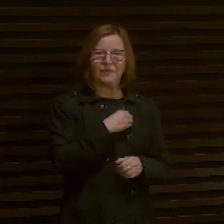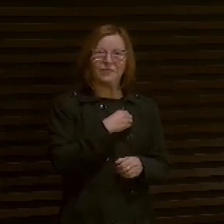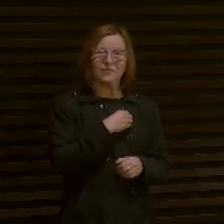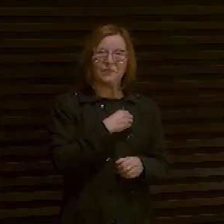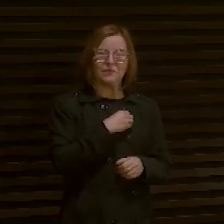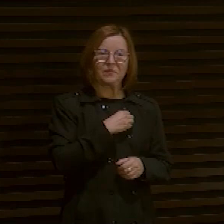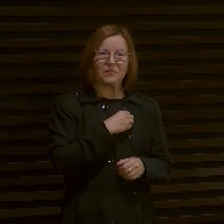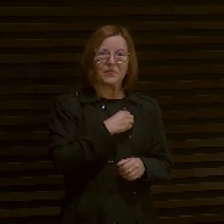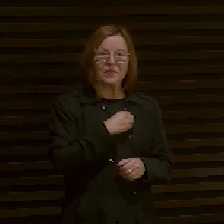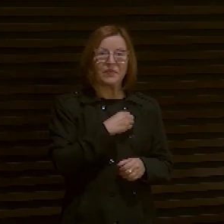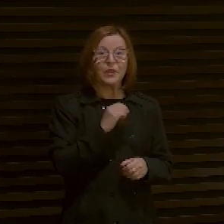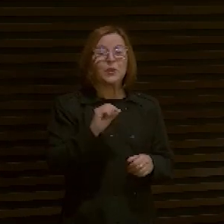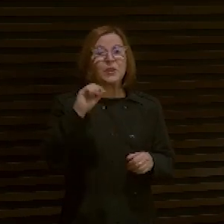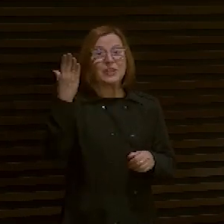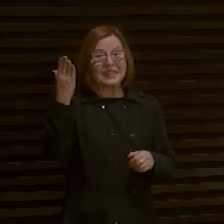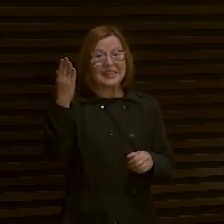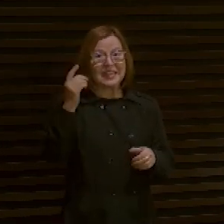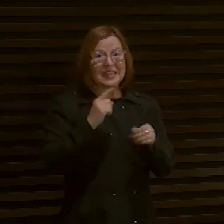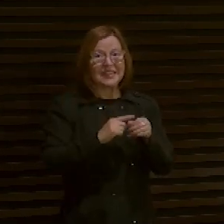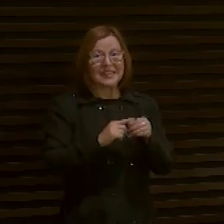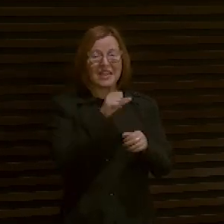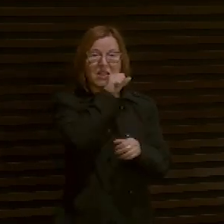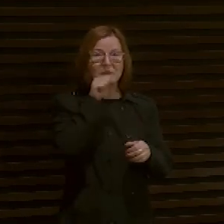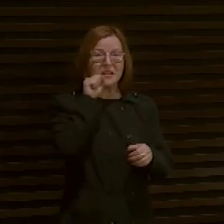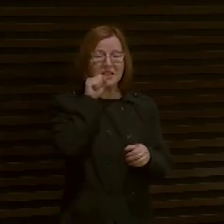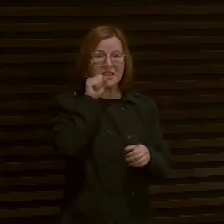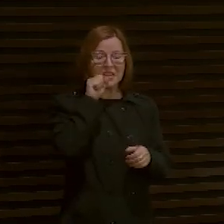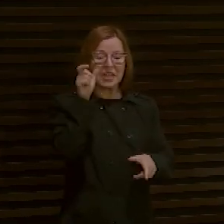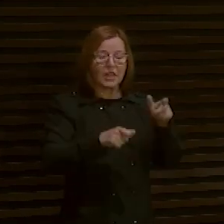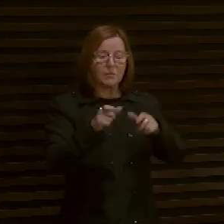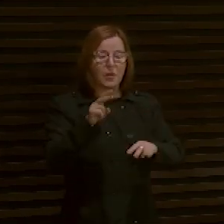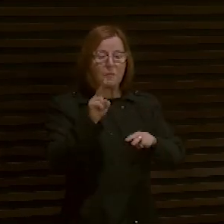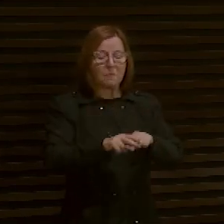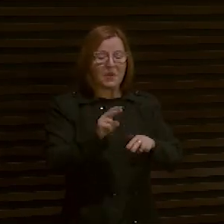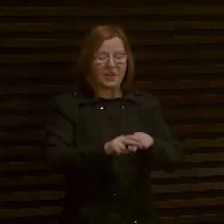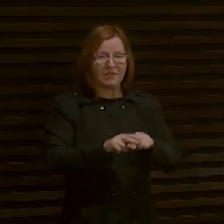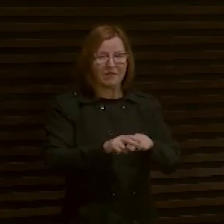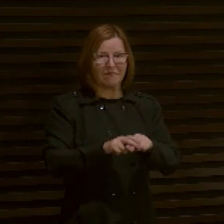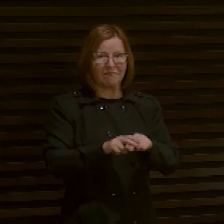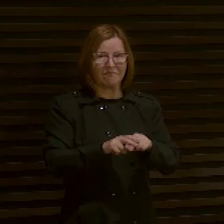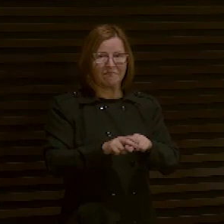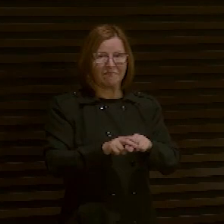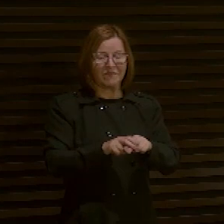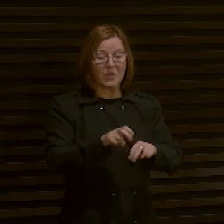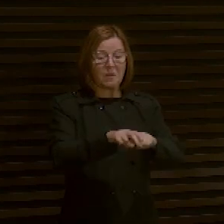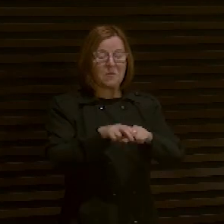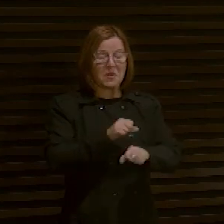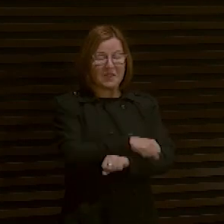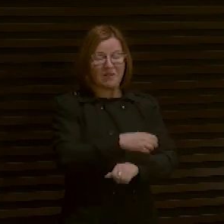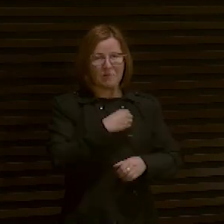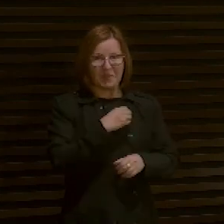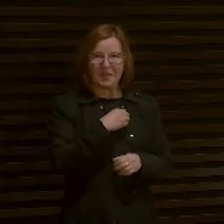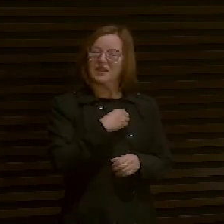isso. É o ser humano preso no velho homem. Preso na escravidão do pecado. O